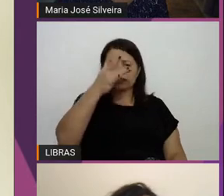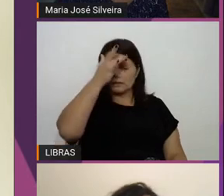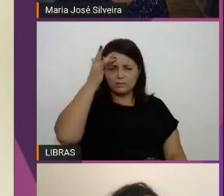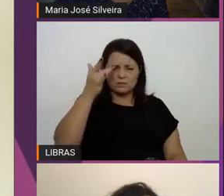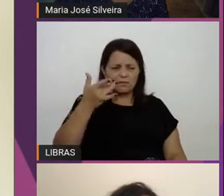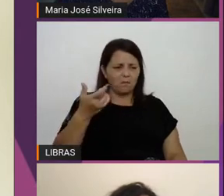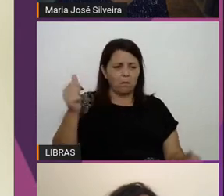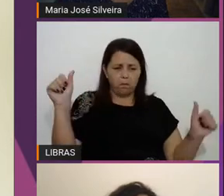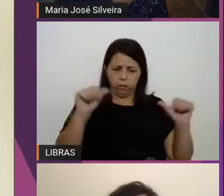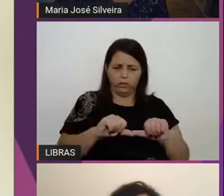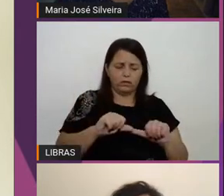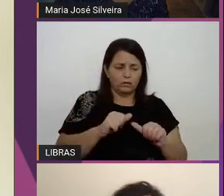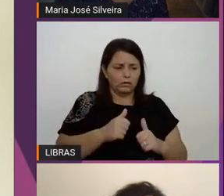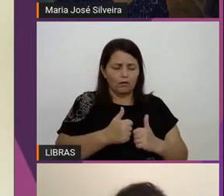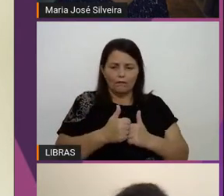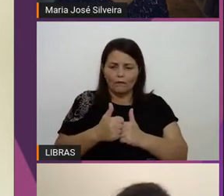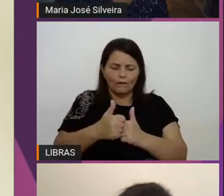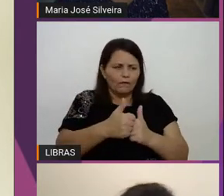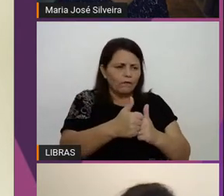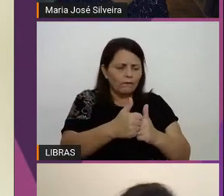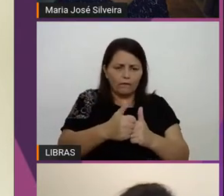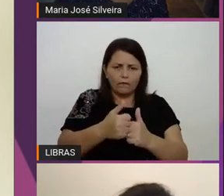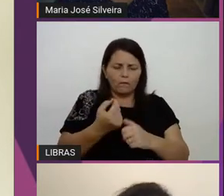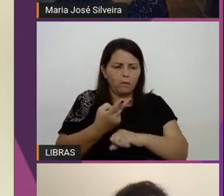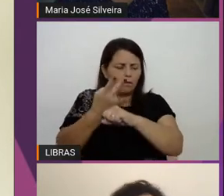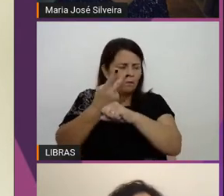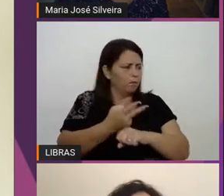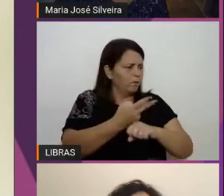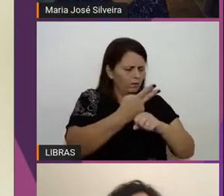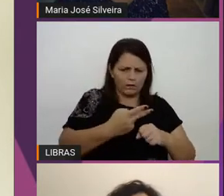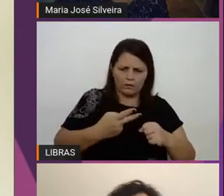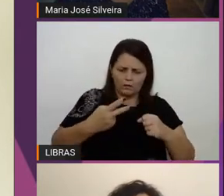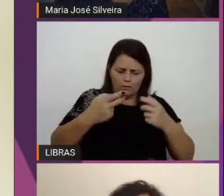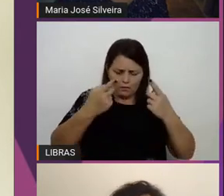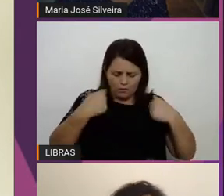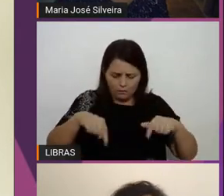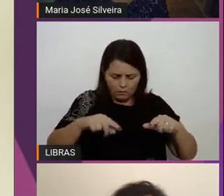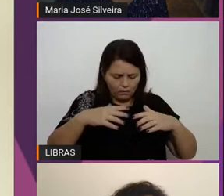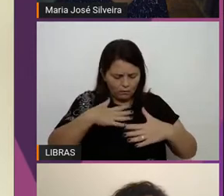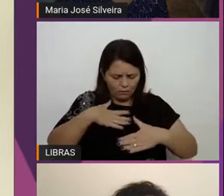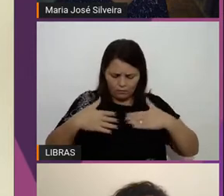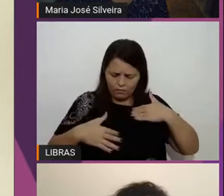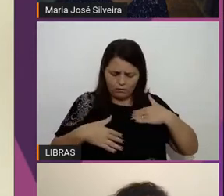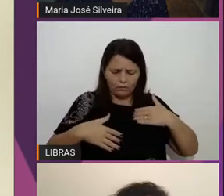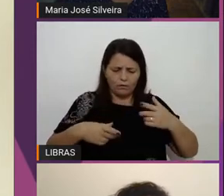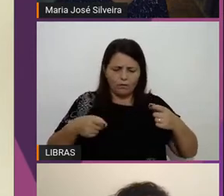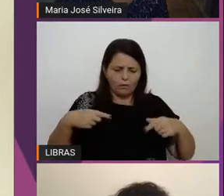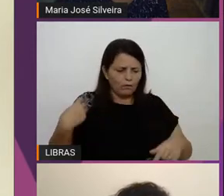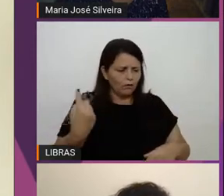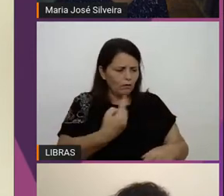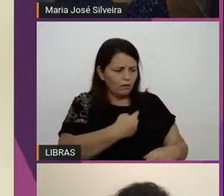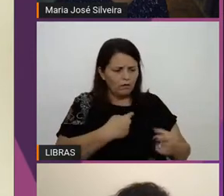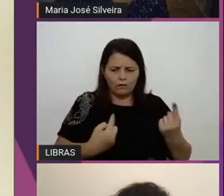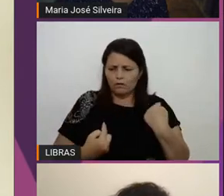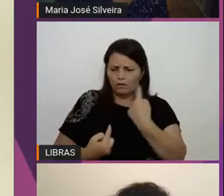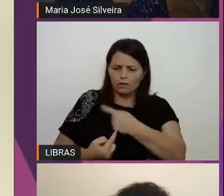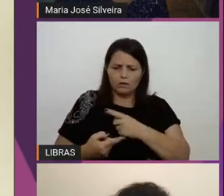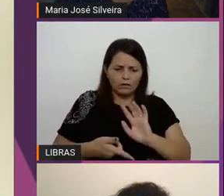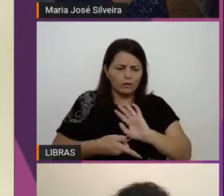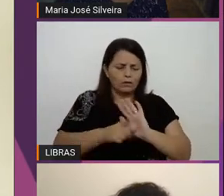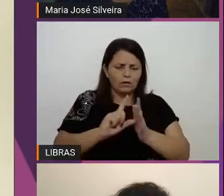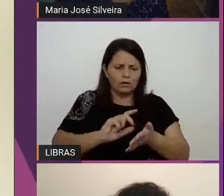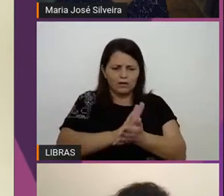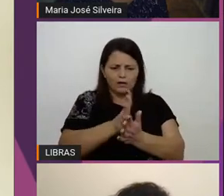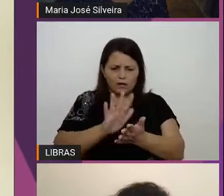então eu corri atrás do meu corpo o bicho selvagem ou ele corria corria atrás em volta em cima das coisas crianças crianças